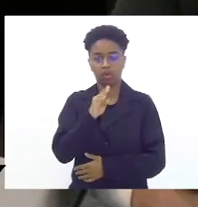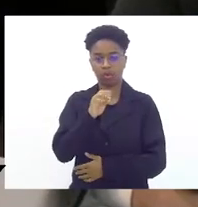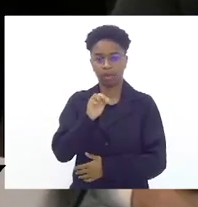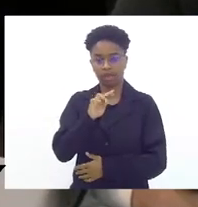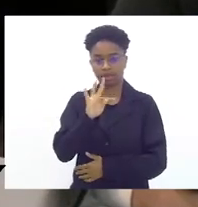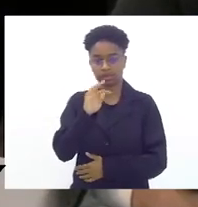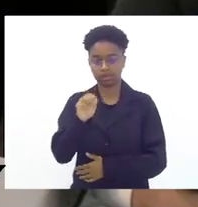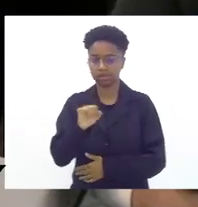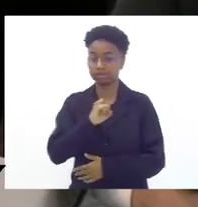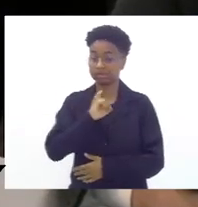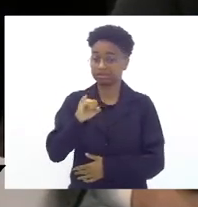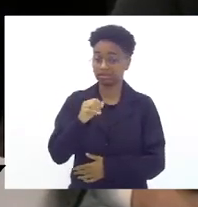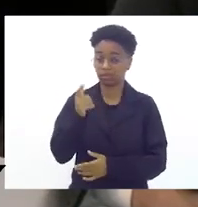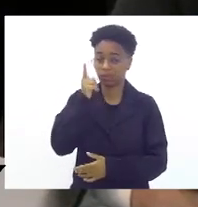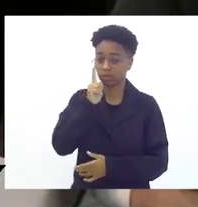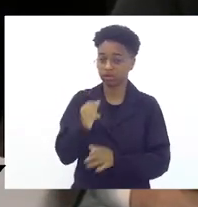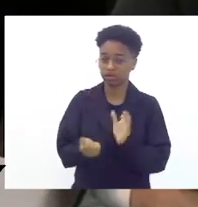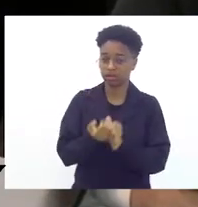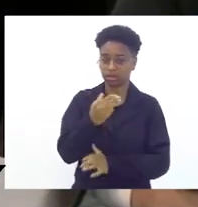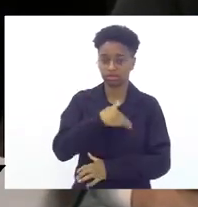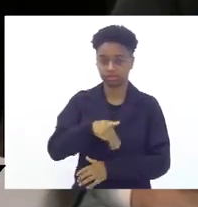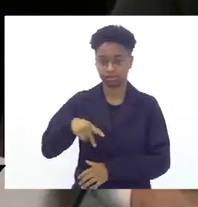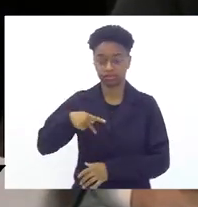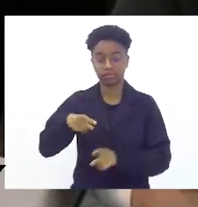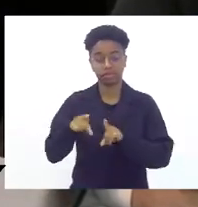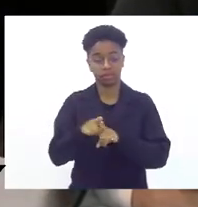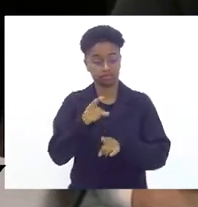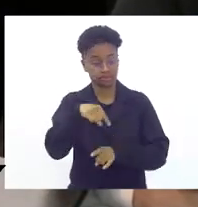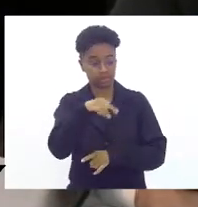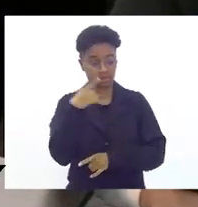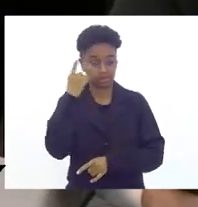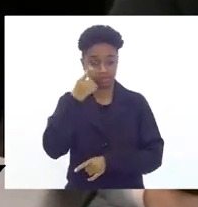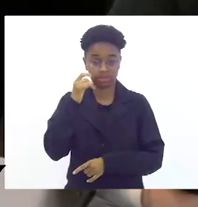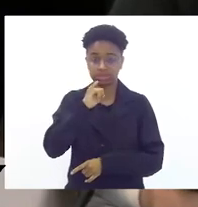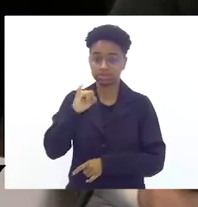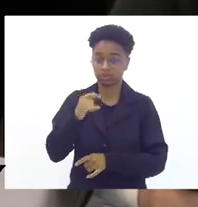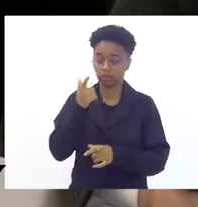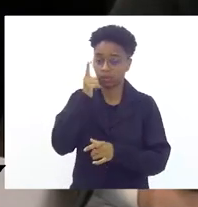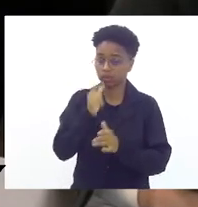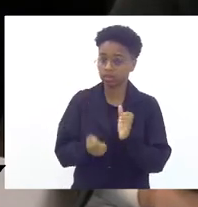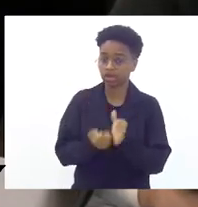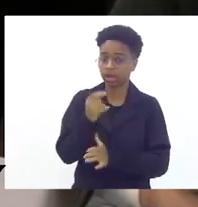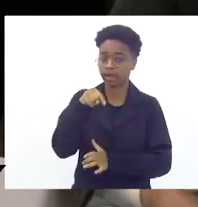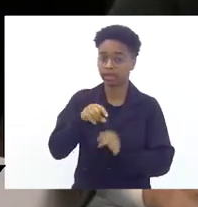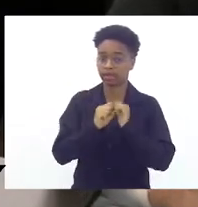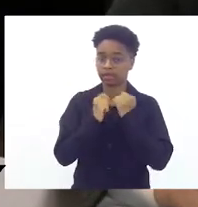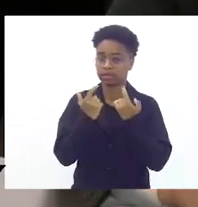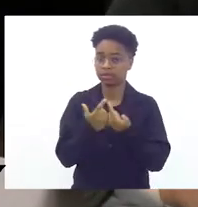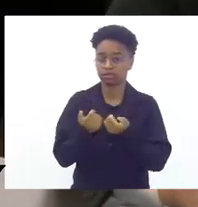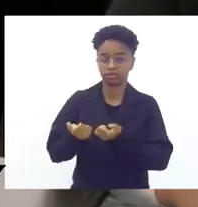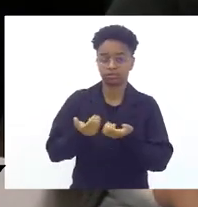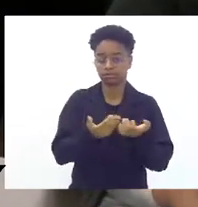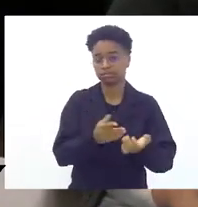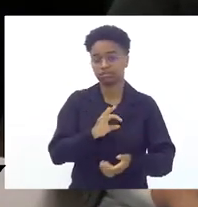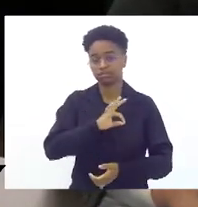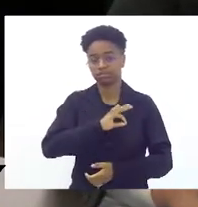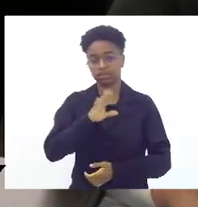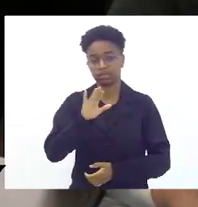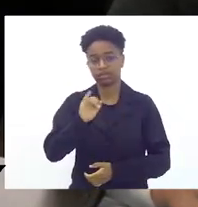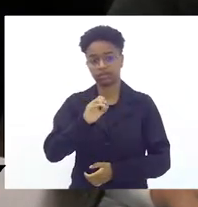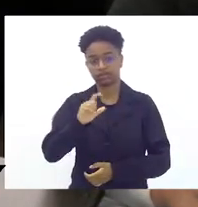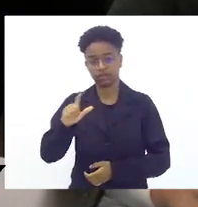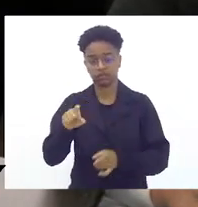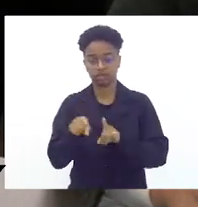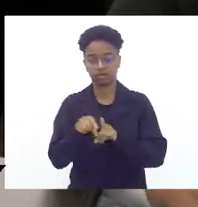implementado no ministério público e deputados deputados se pudesse ser implementado com ajuda aqui da alerj aos policiais civis e